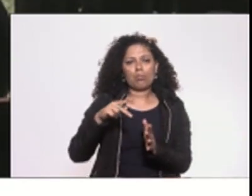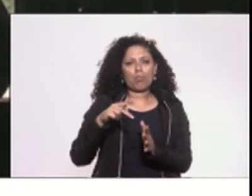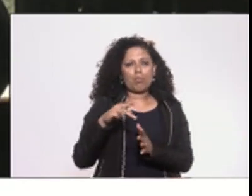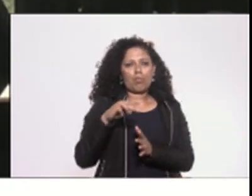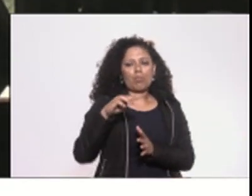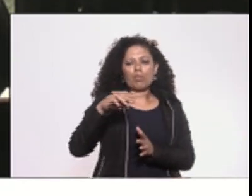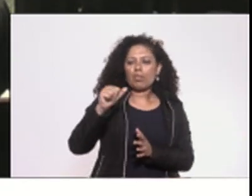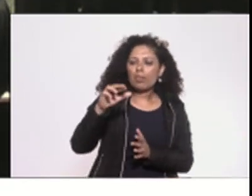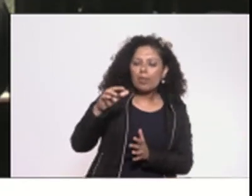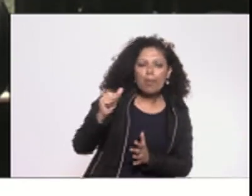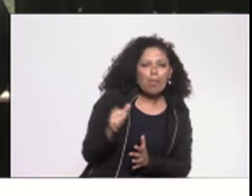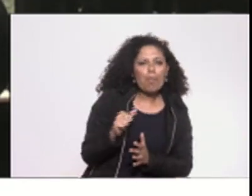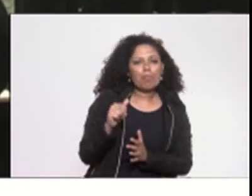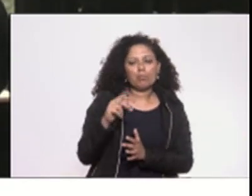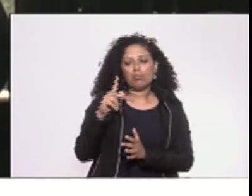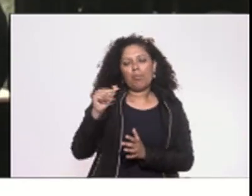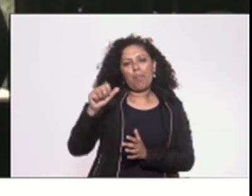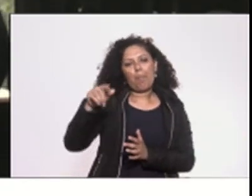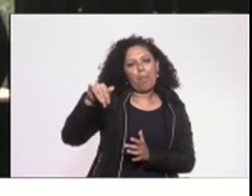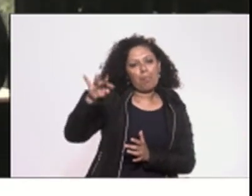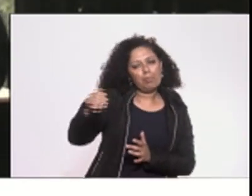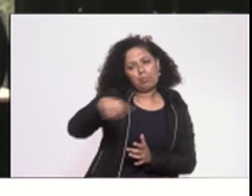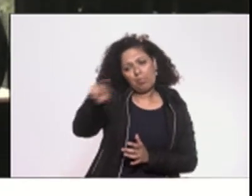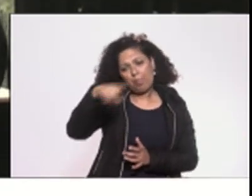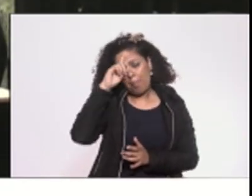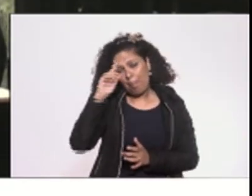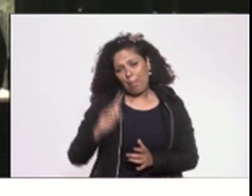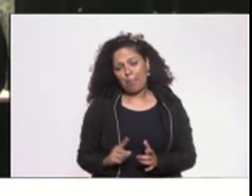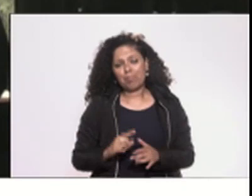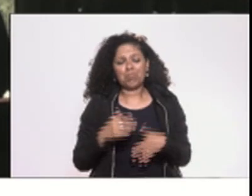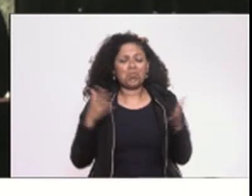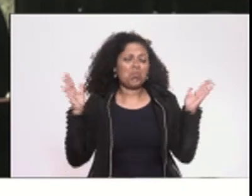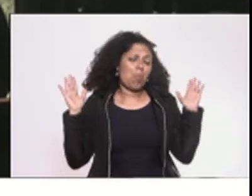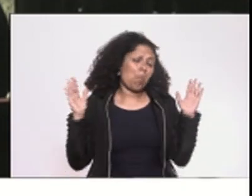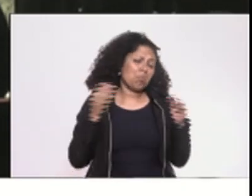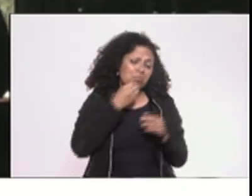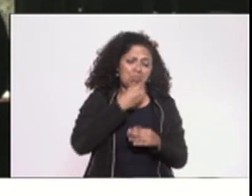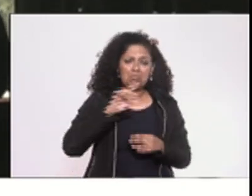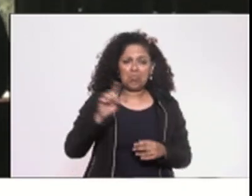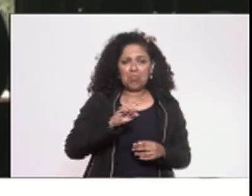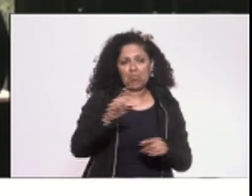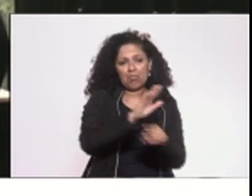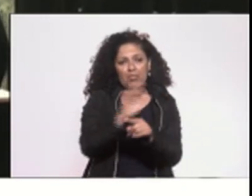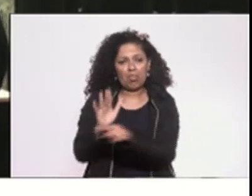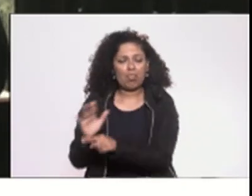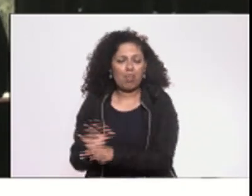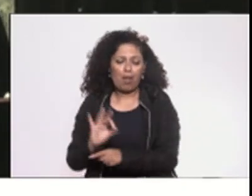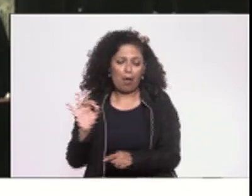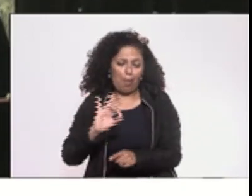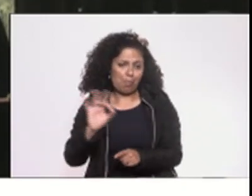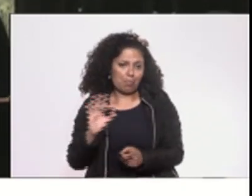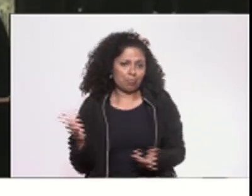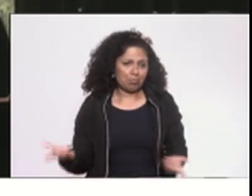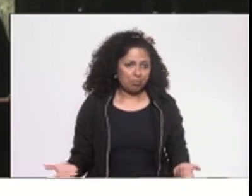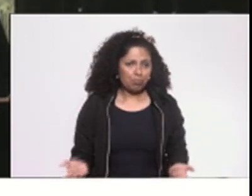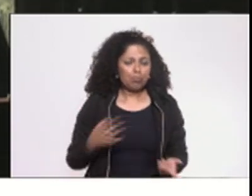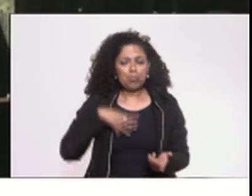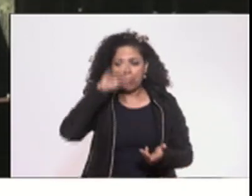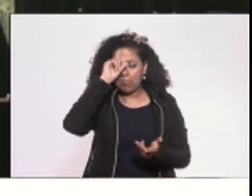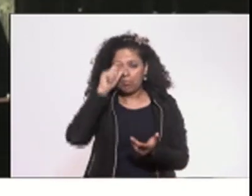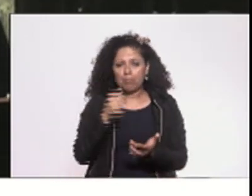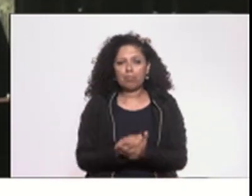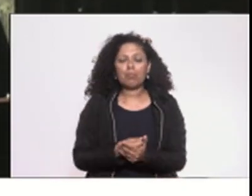com a marca de palmito que consome. Então, um negócio sem fidelidade, uma briga enorme por preço, e aí eu